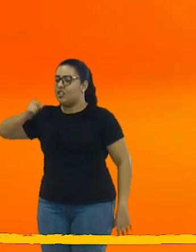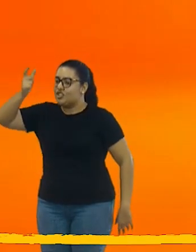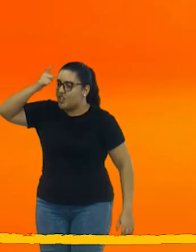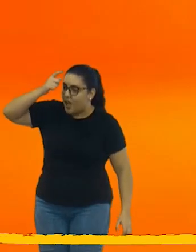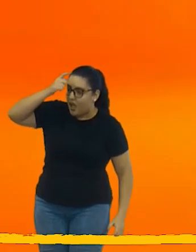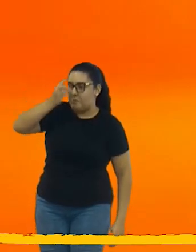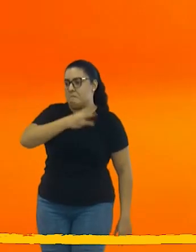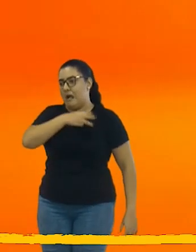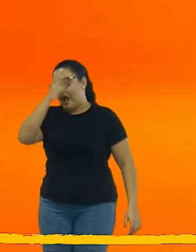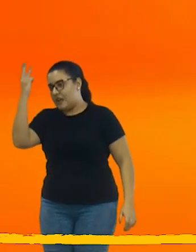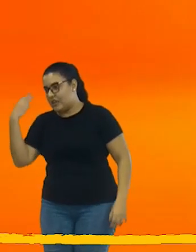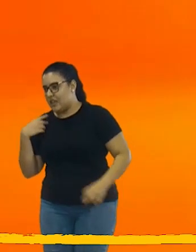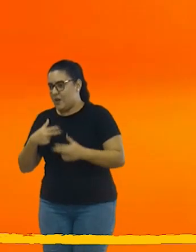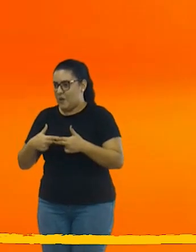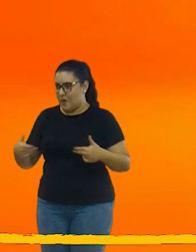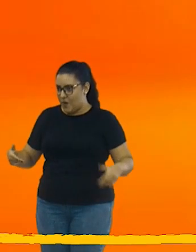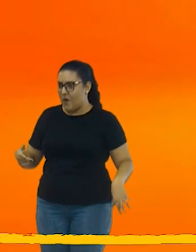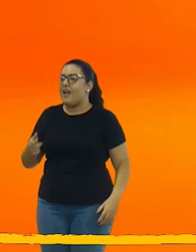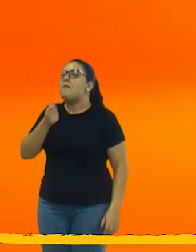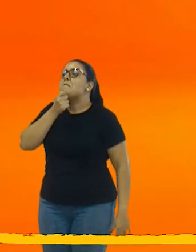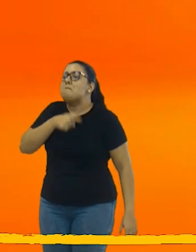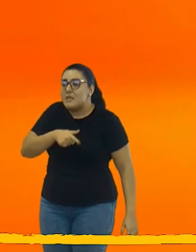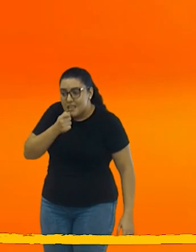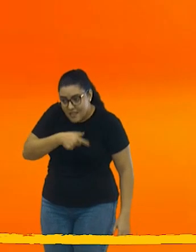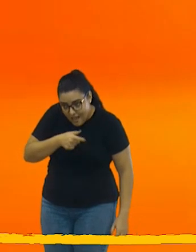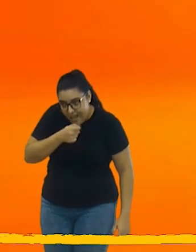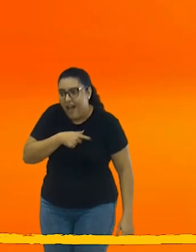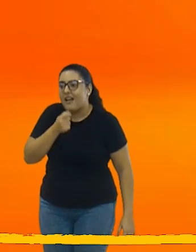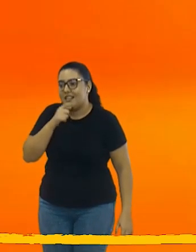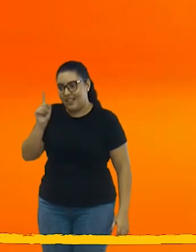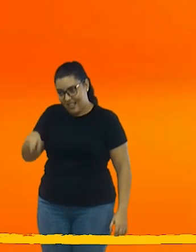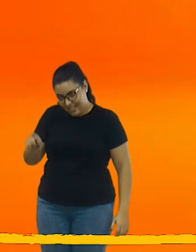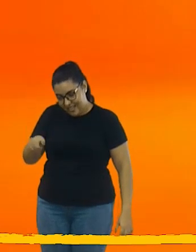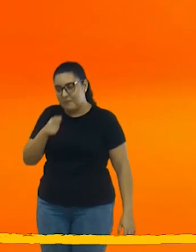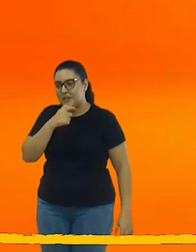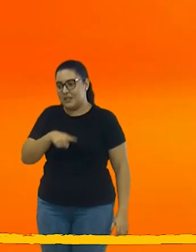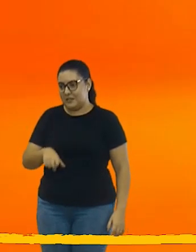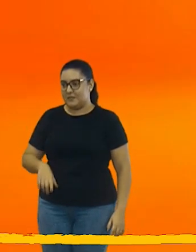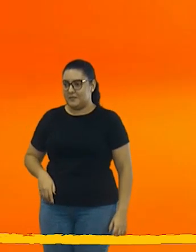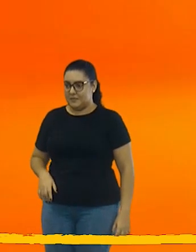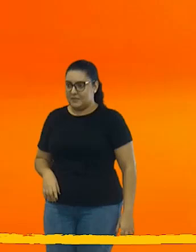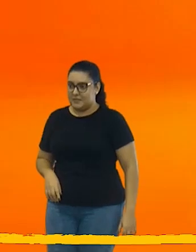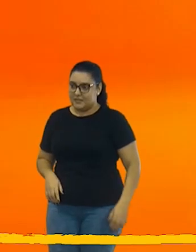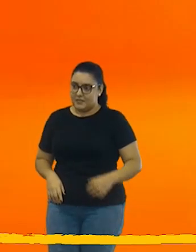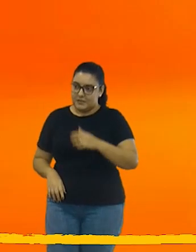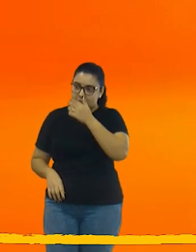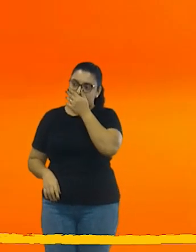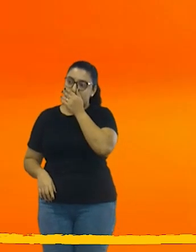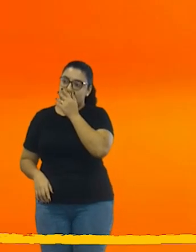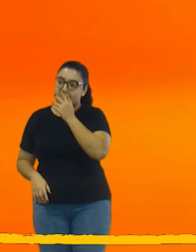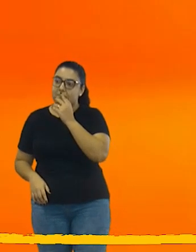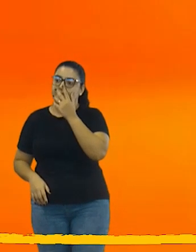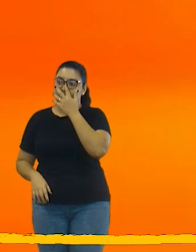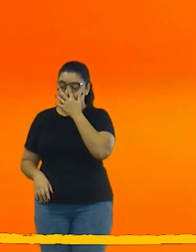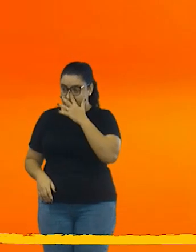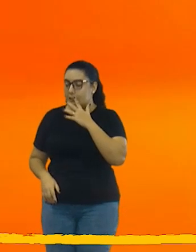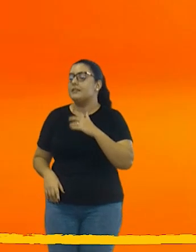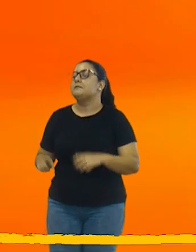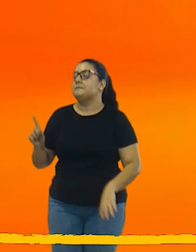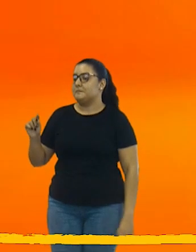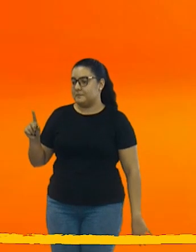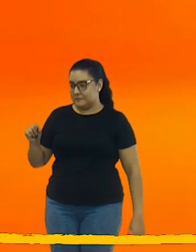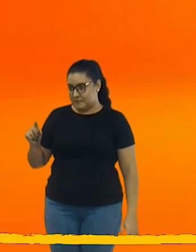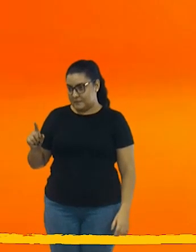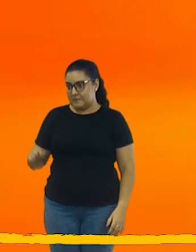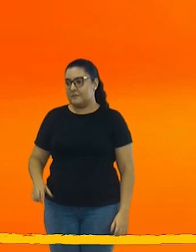riso criticamos a moral. Através do riso criticamos os costumes. É para isso que a gente ri no Alto